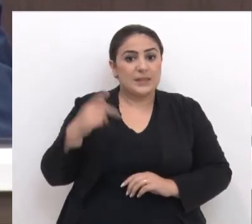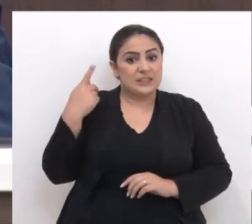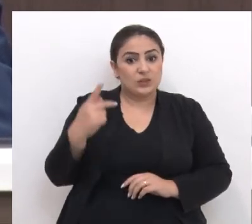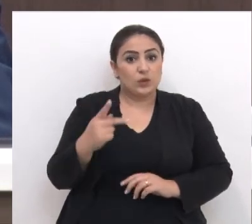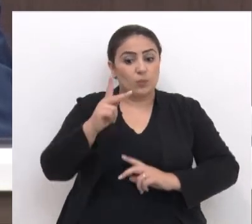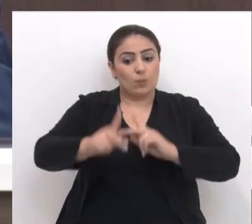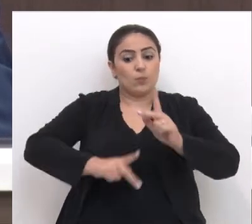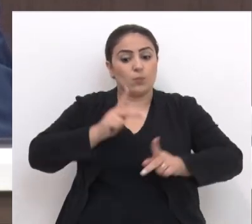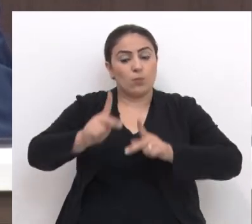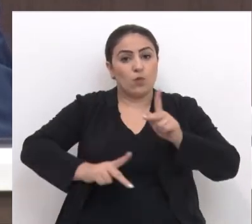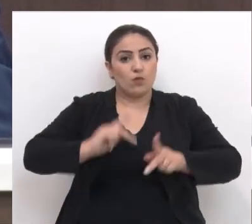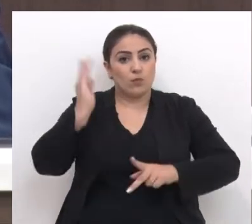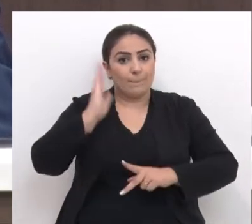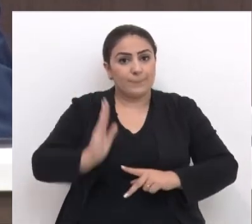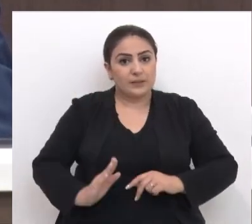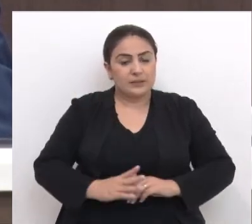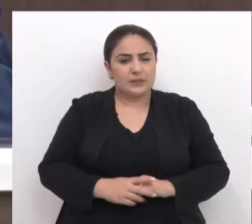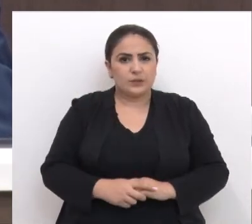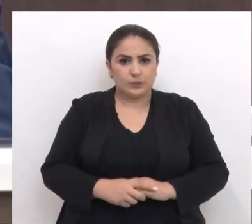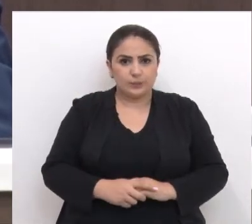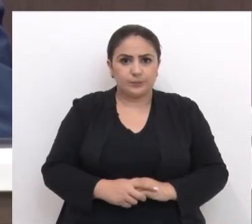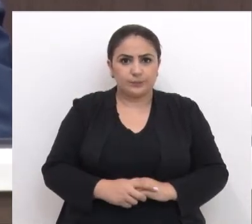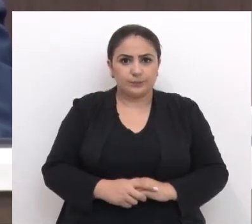para a história do povo brasileiro.